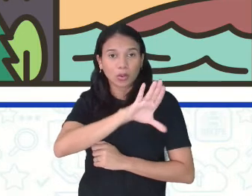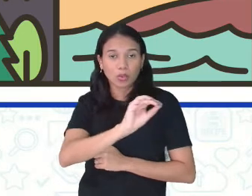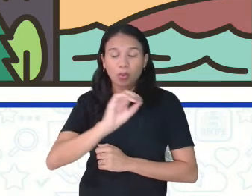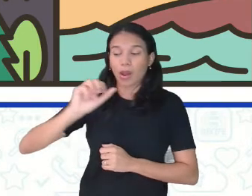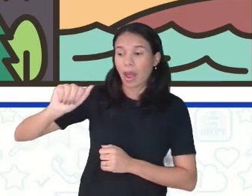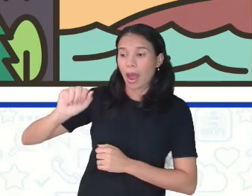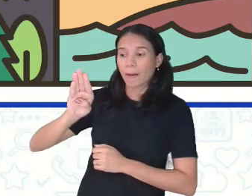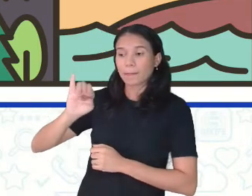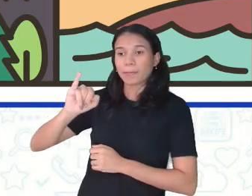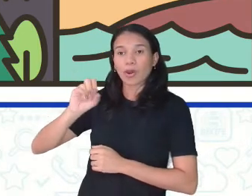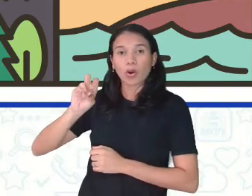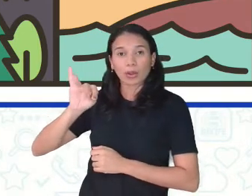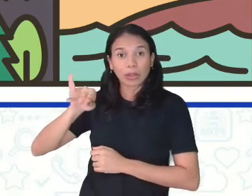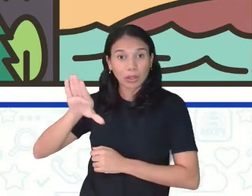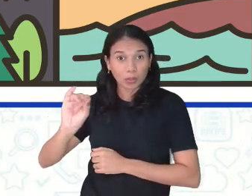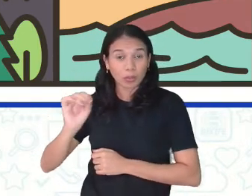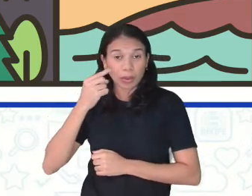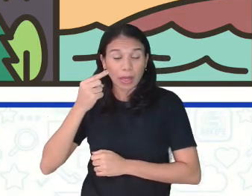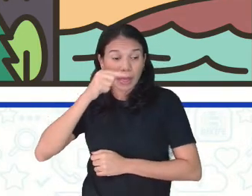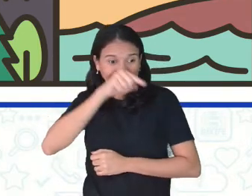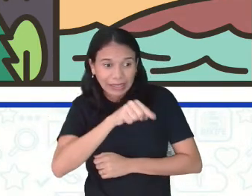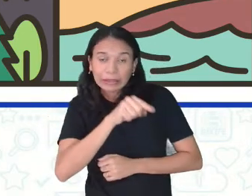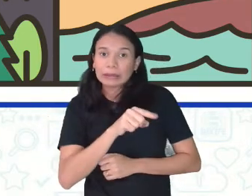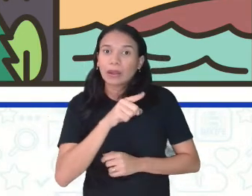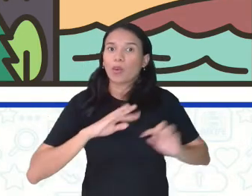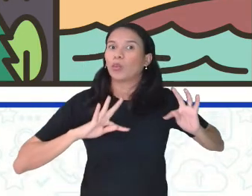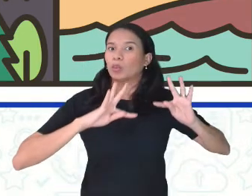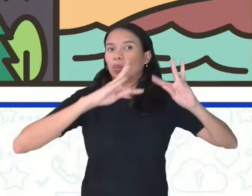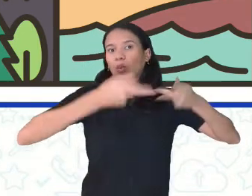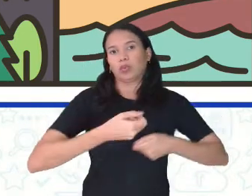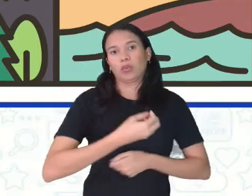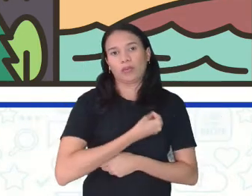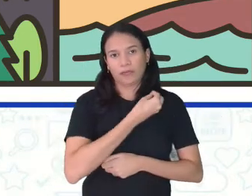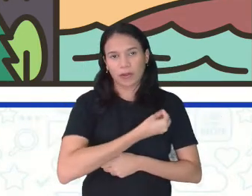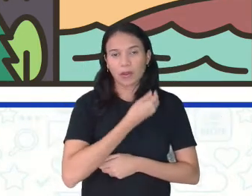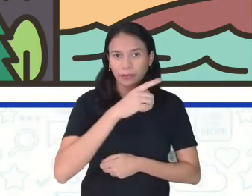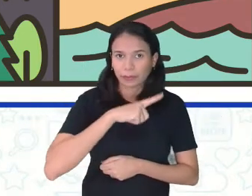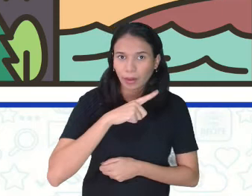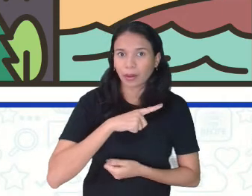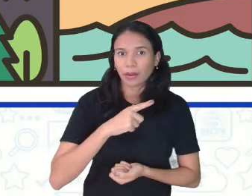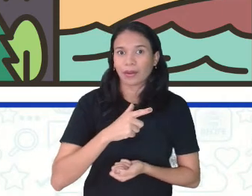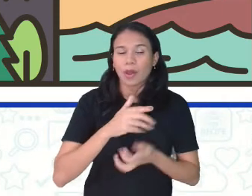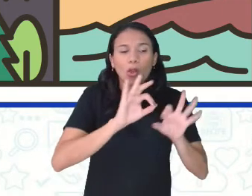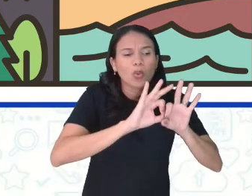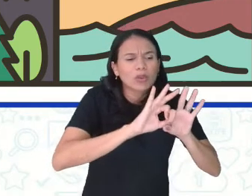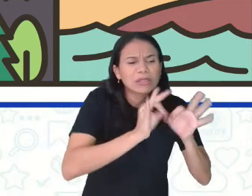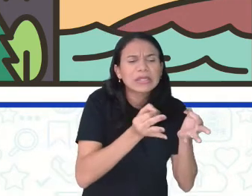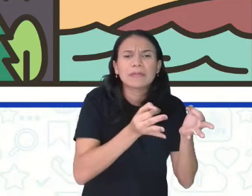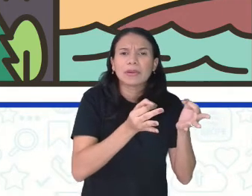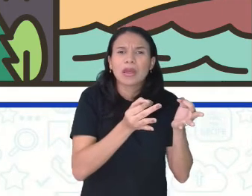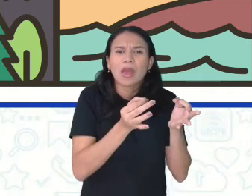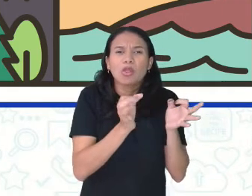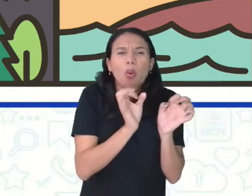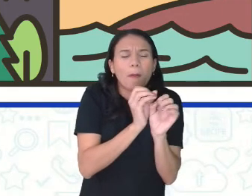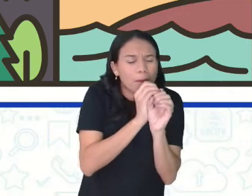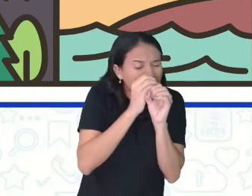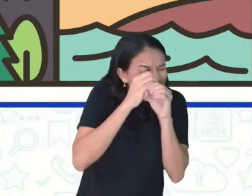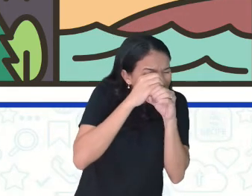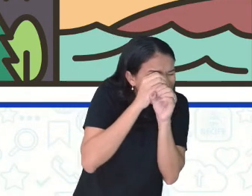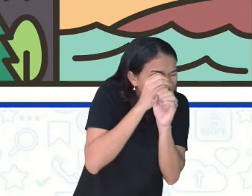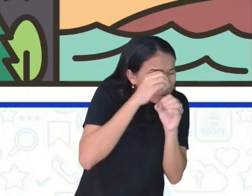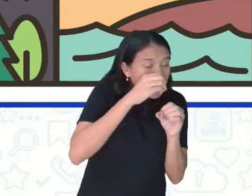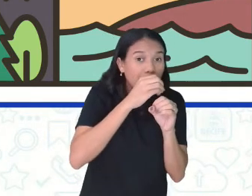E na questão desses fatores bióticos, são todos os seres vivos, dos mais simples, dos microscópicos,